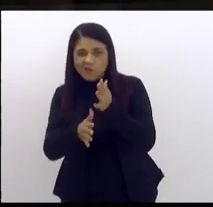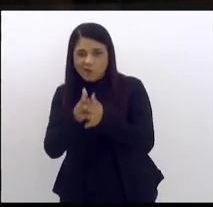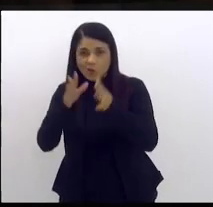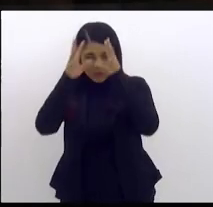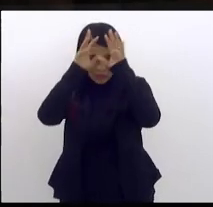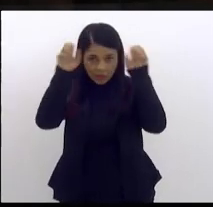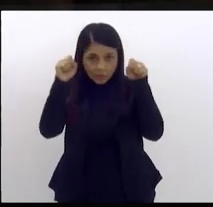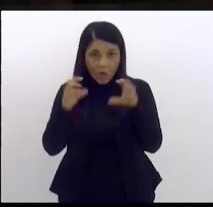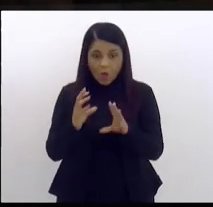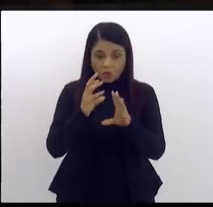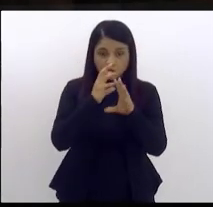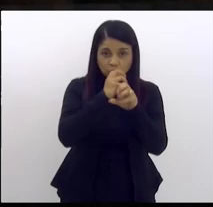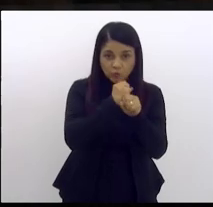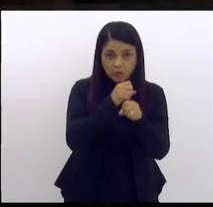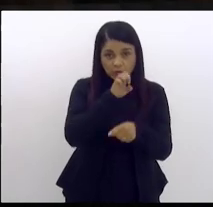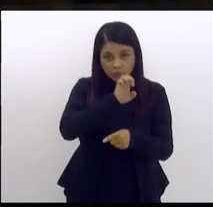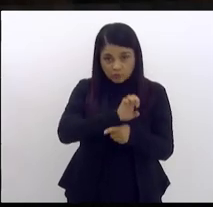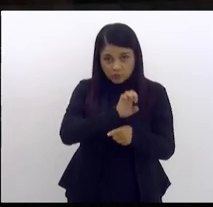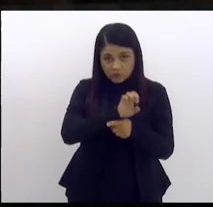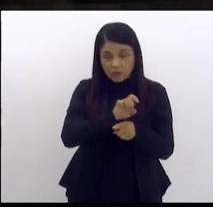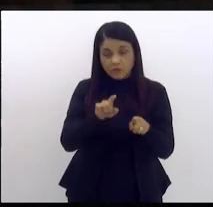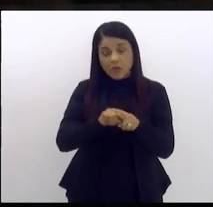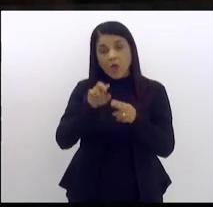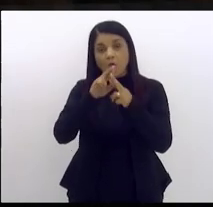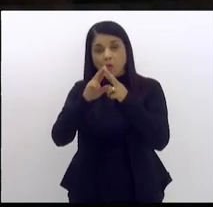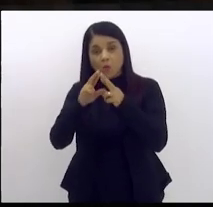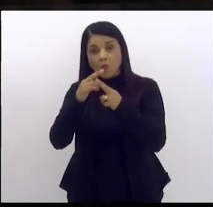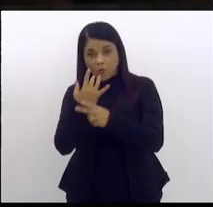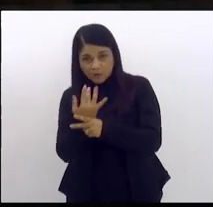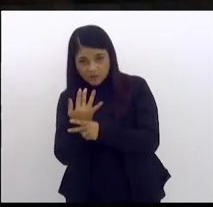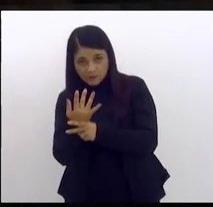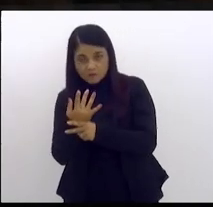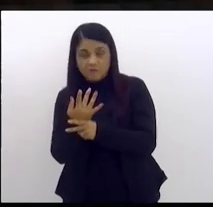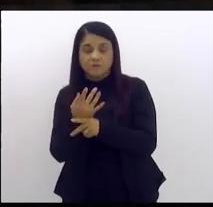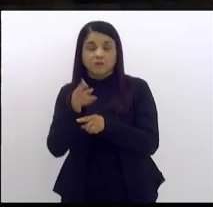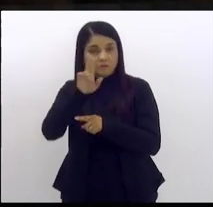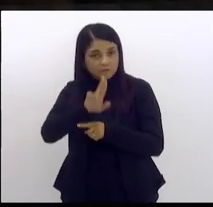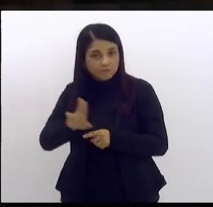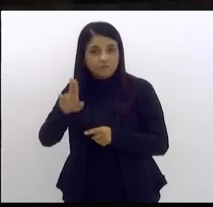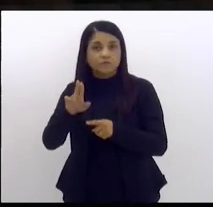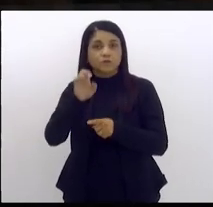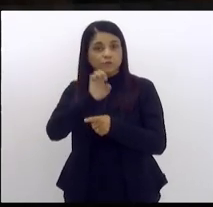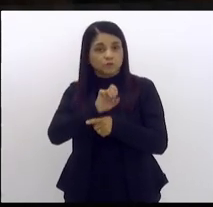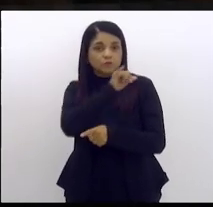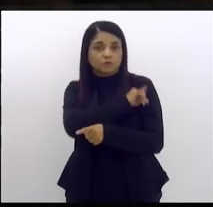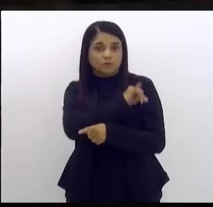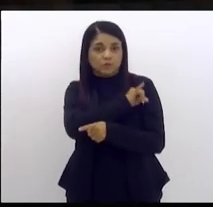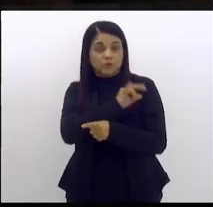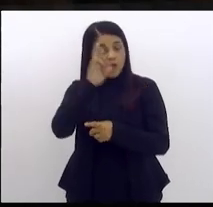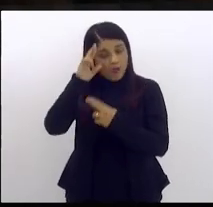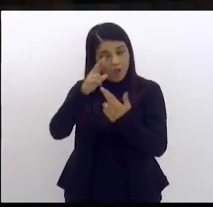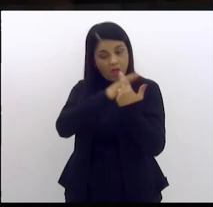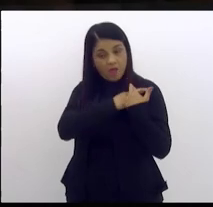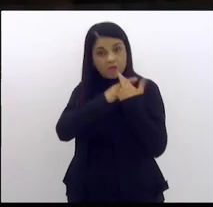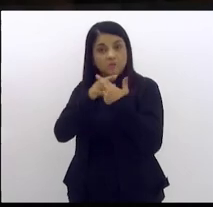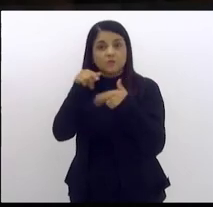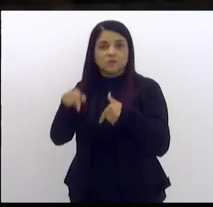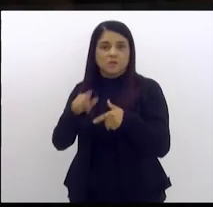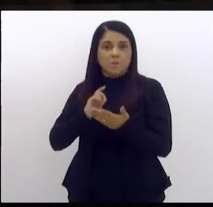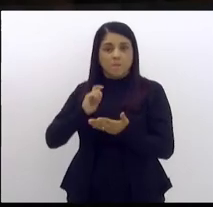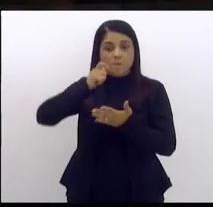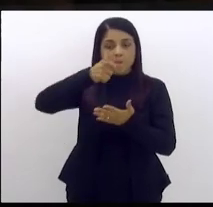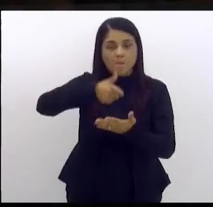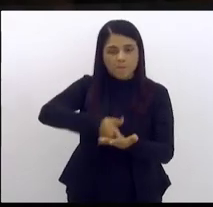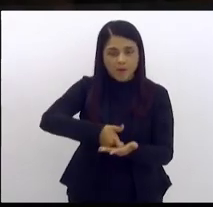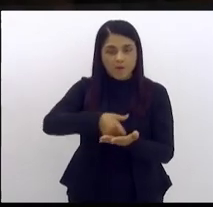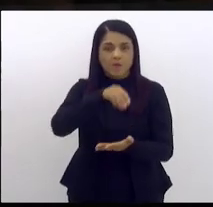e a Universidade do Estado do Rio de Janeiro que é responsável pelo pagamento dos